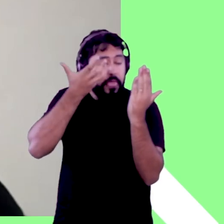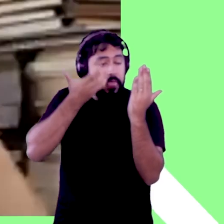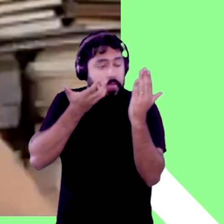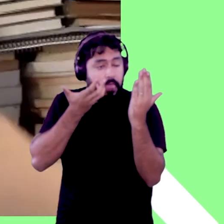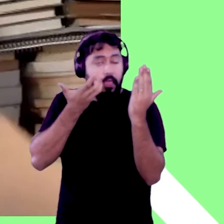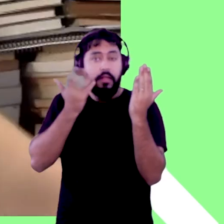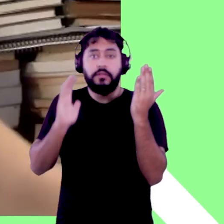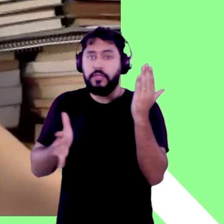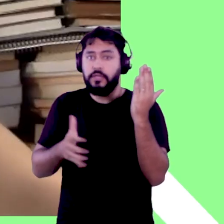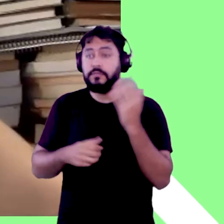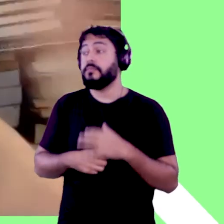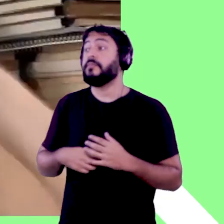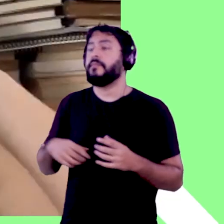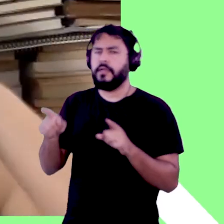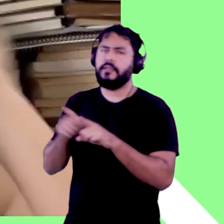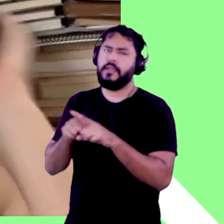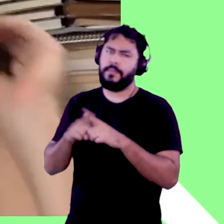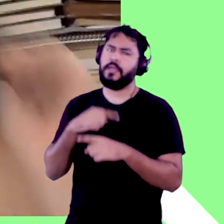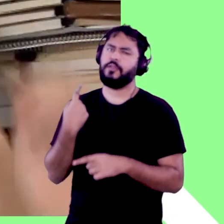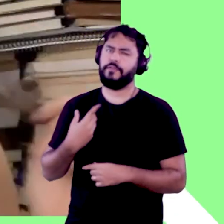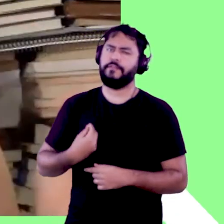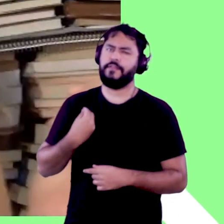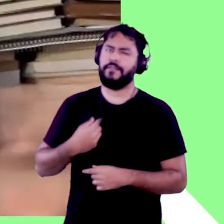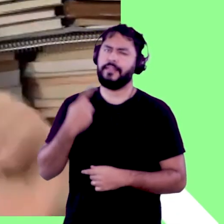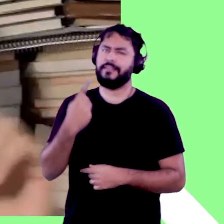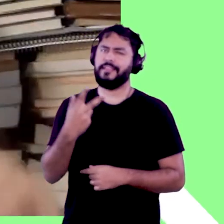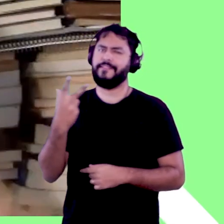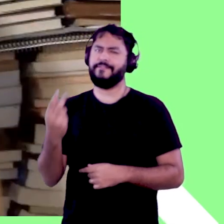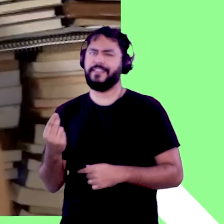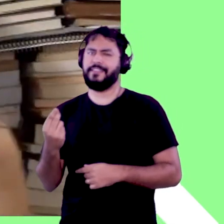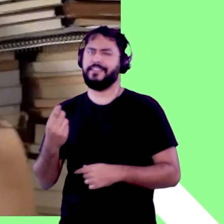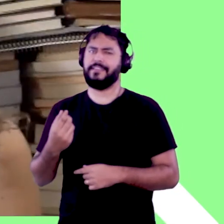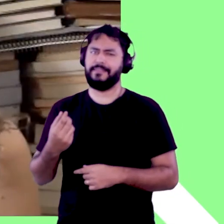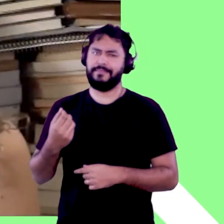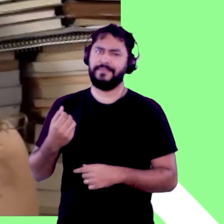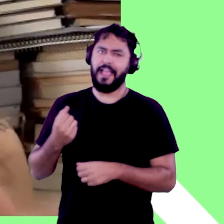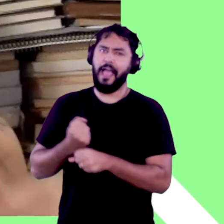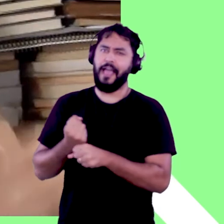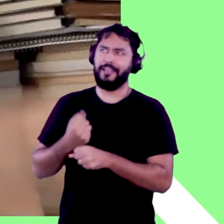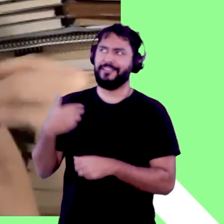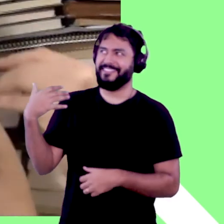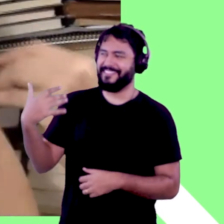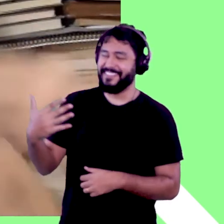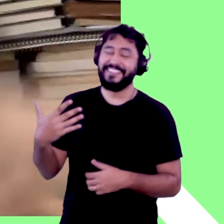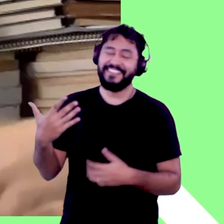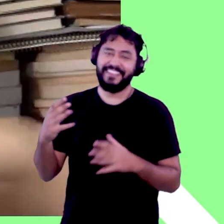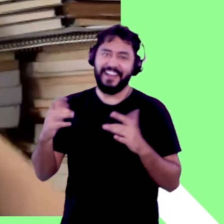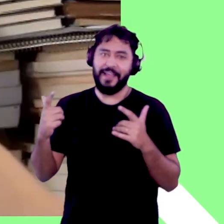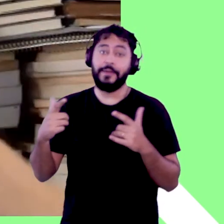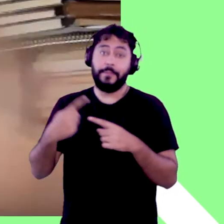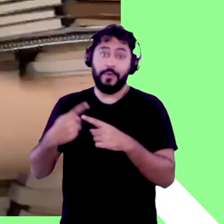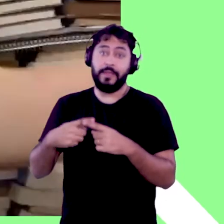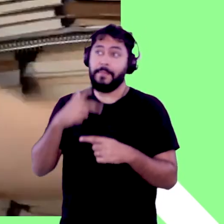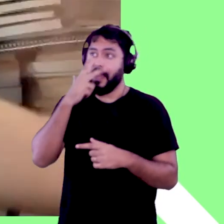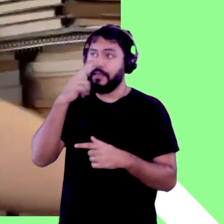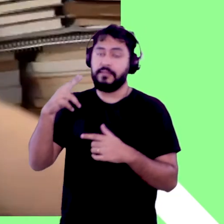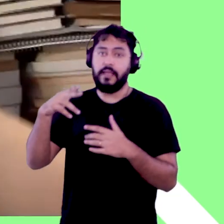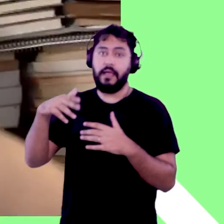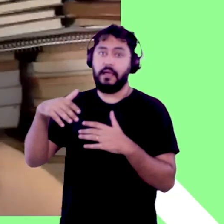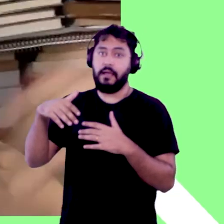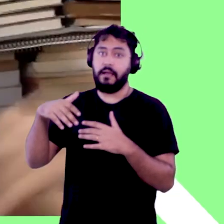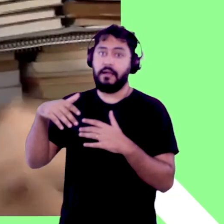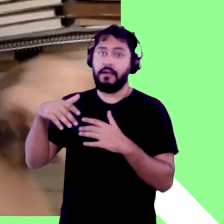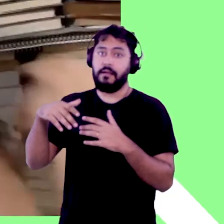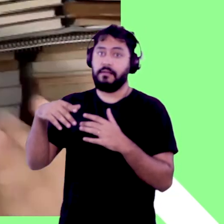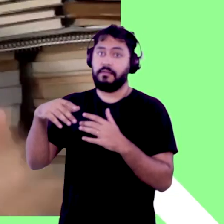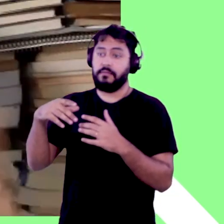Não, e a gente vai viver mais 120 anos, né, Cláudio? Eu acho que isso é bem interessante, que a gente está aumentando muito